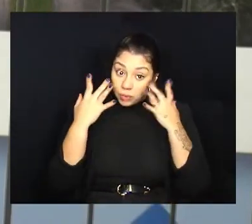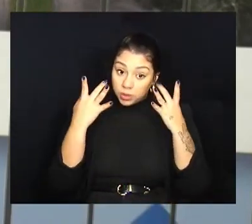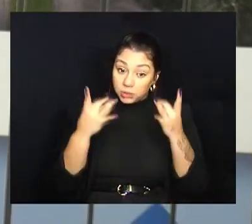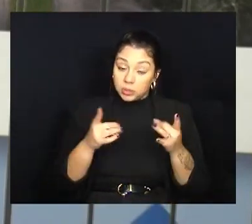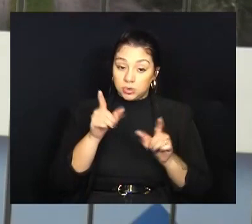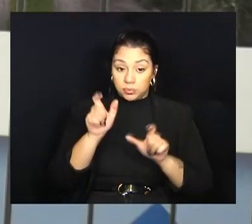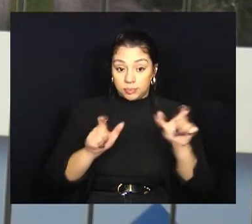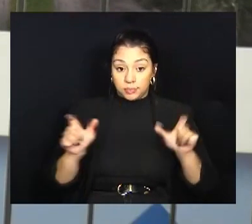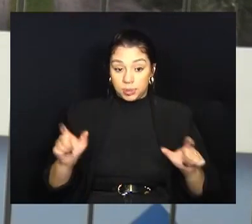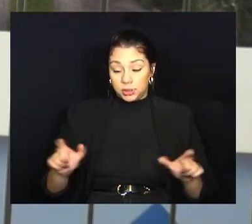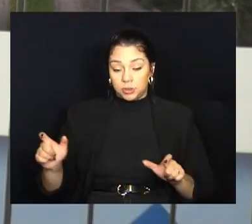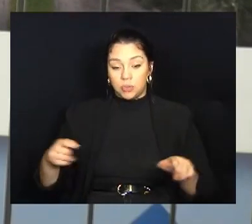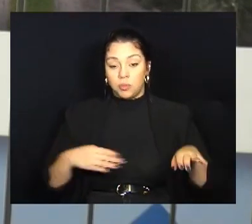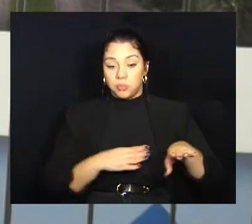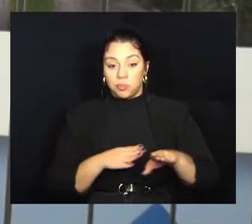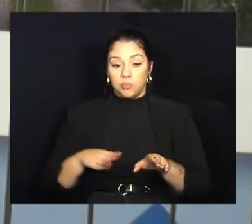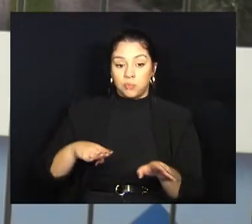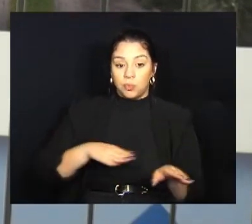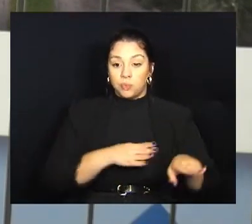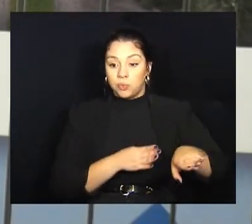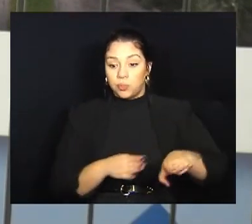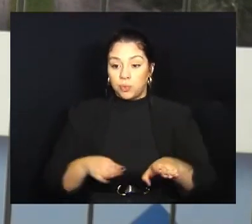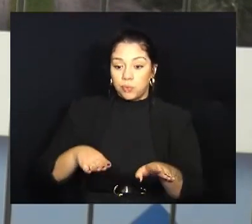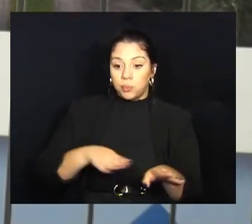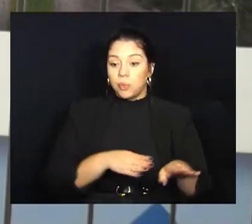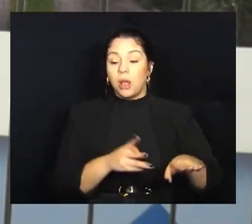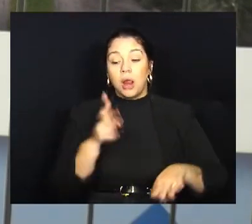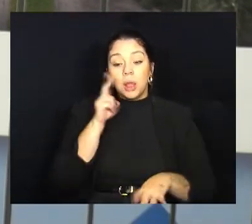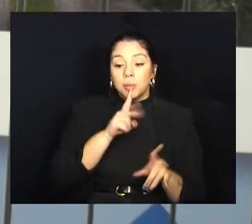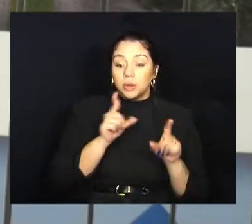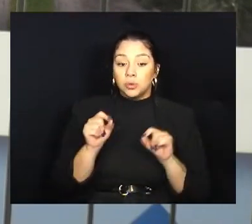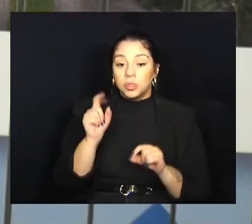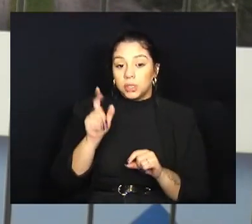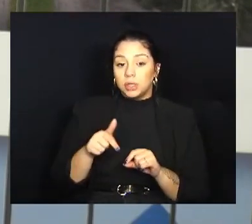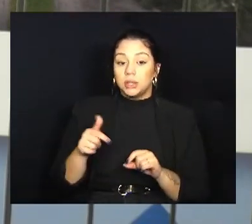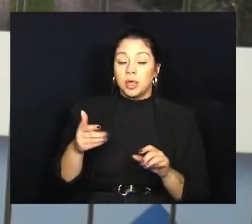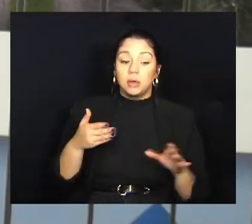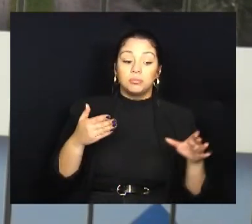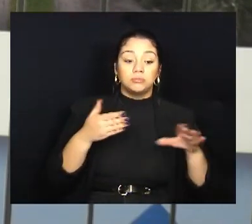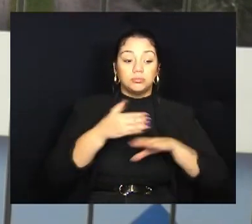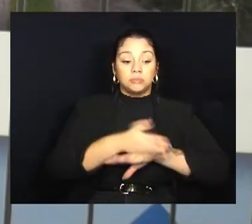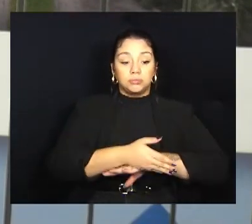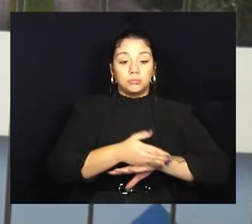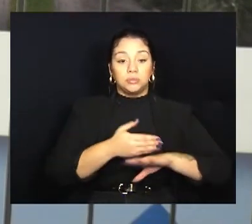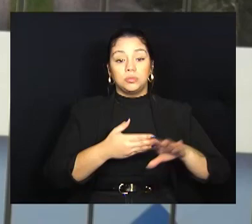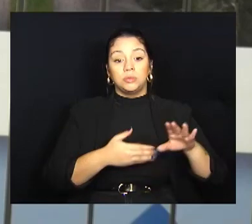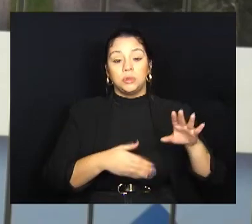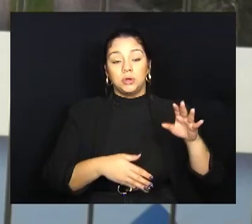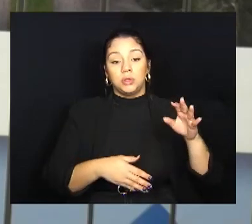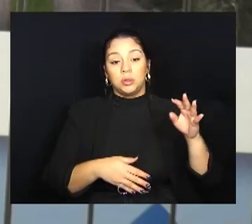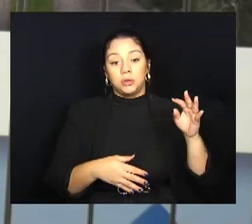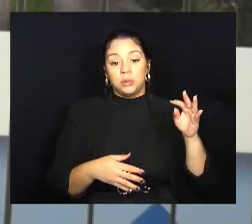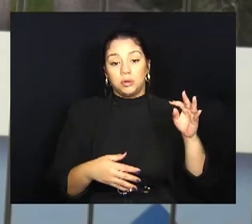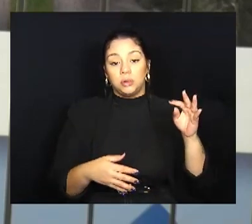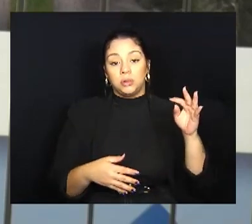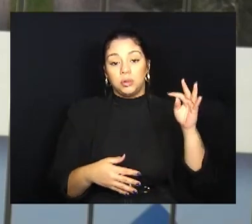motoristas que circulam ali naquela região, lembrando que é a alça de acesso ali do Terminal Vicente Cury,